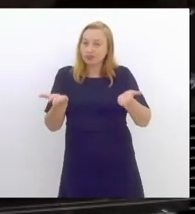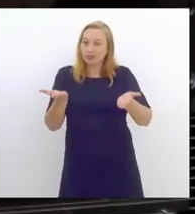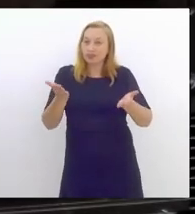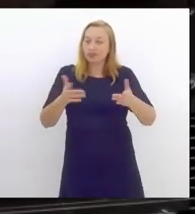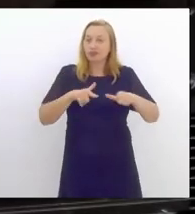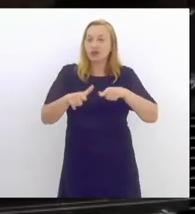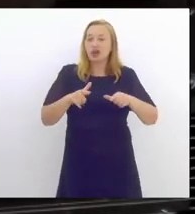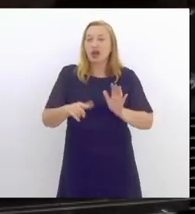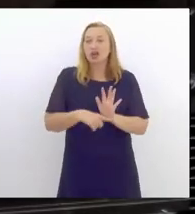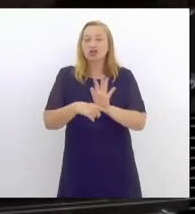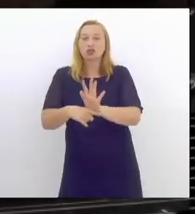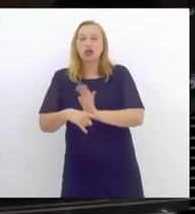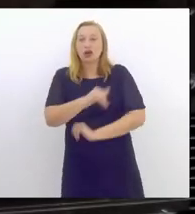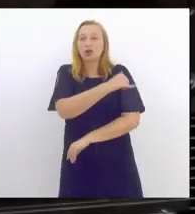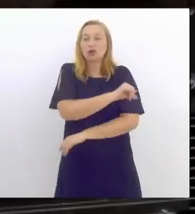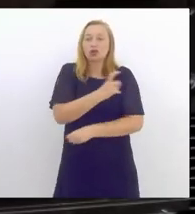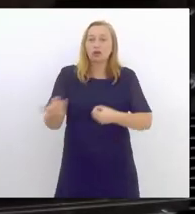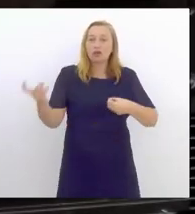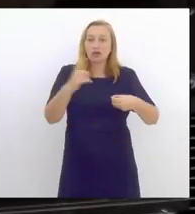Rio a voltar a brilhar.